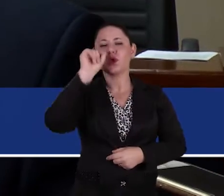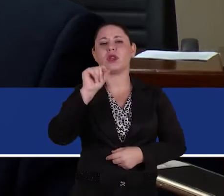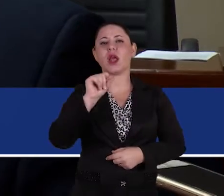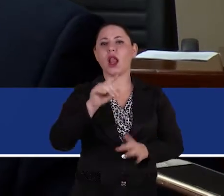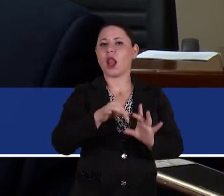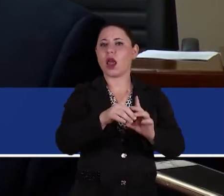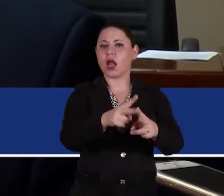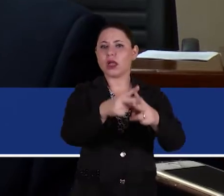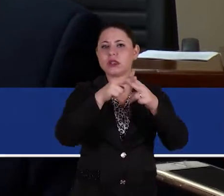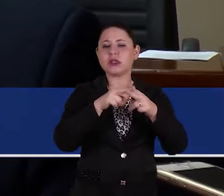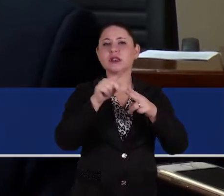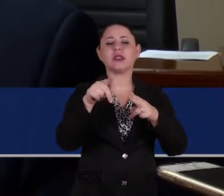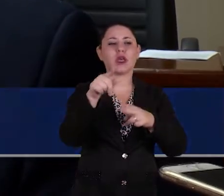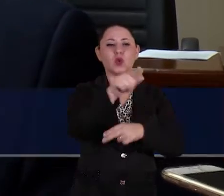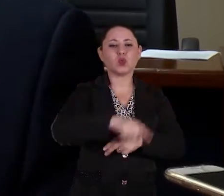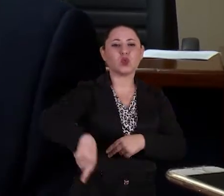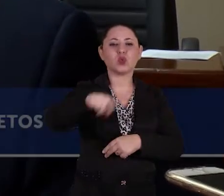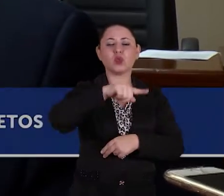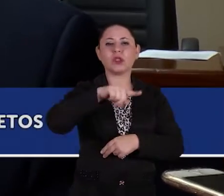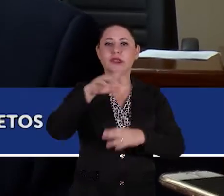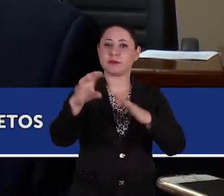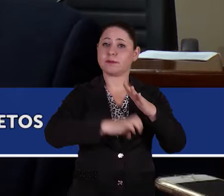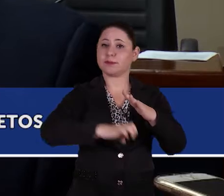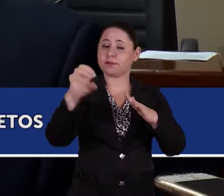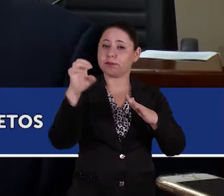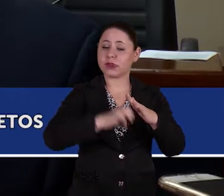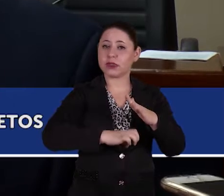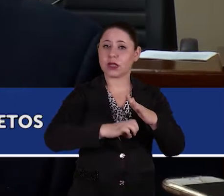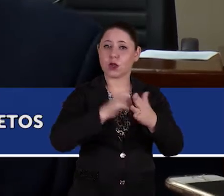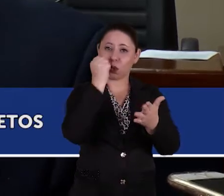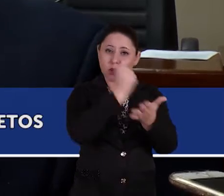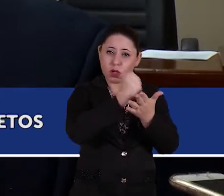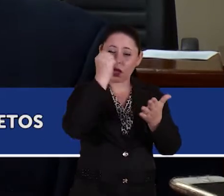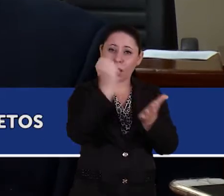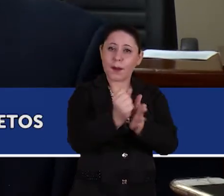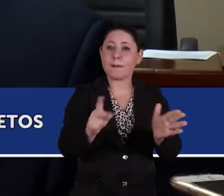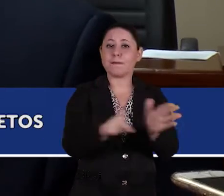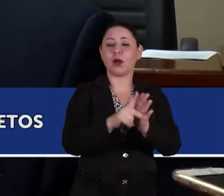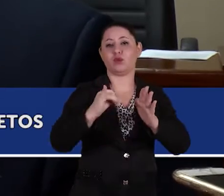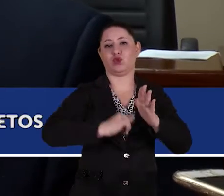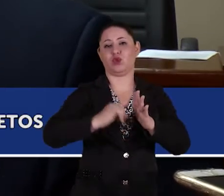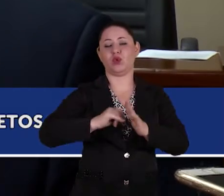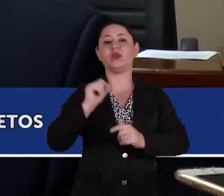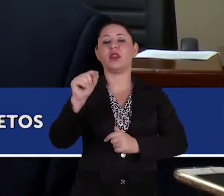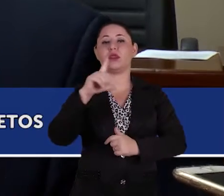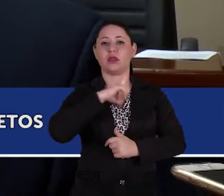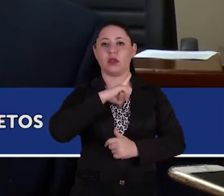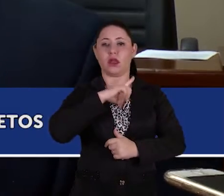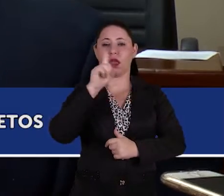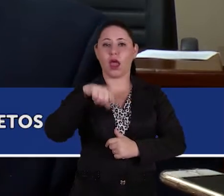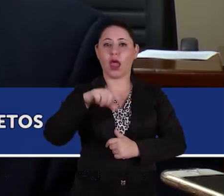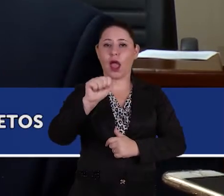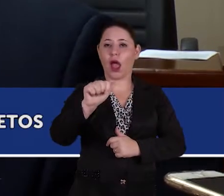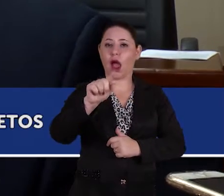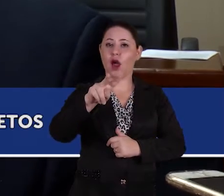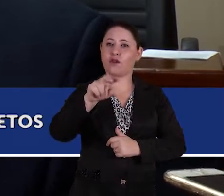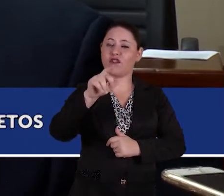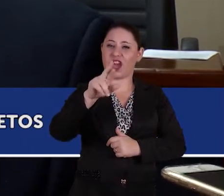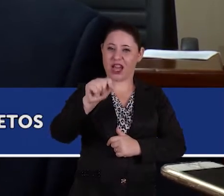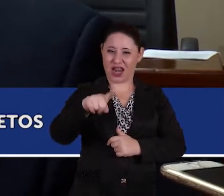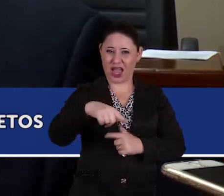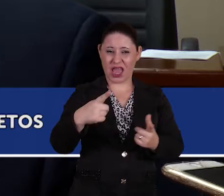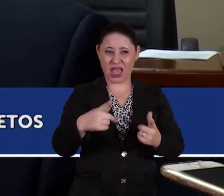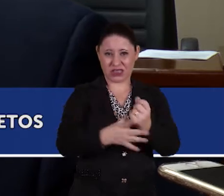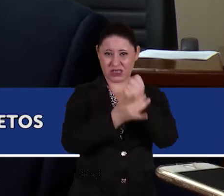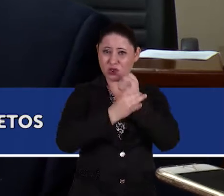às licenças, né, pelos empresários, pelos órgãos, naquilo que tange a competência do Corpo de